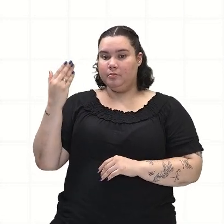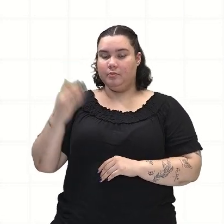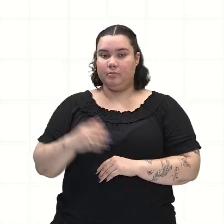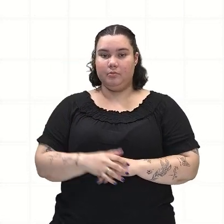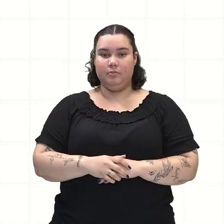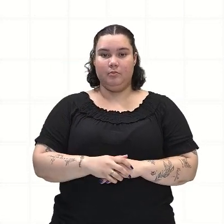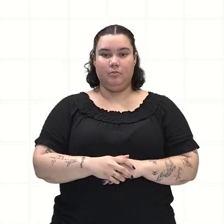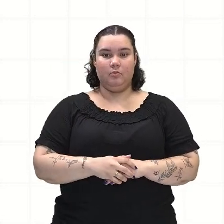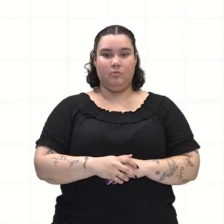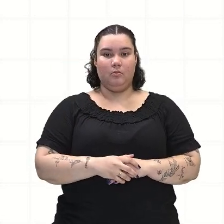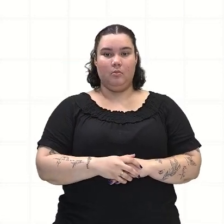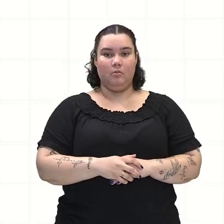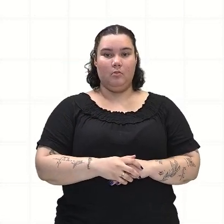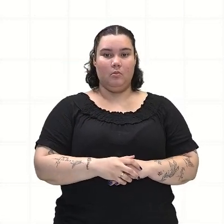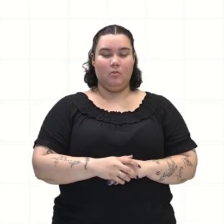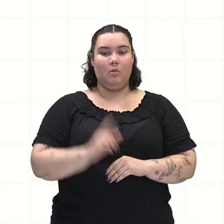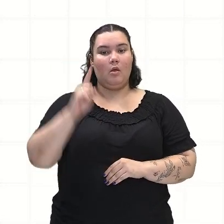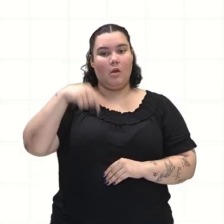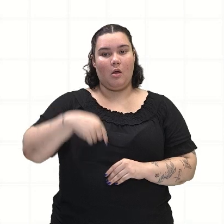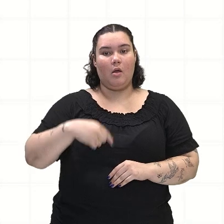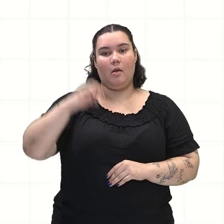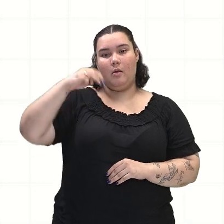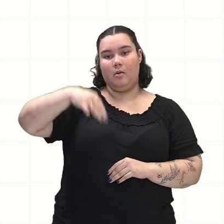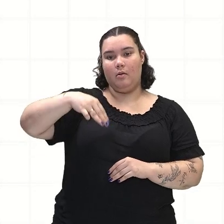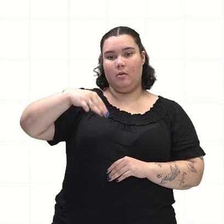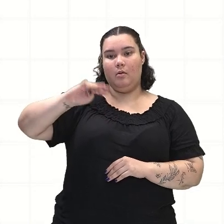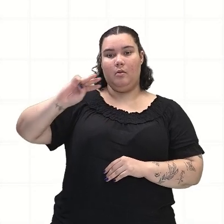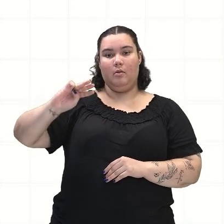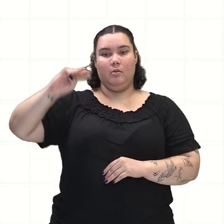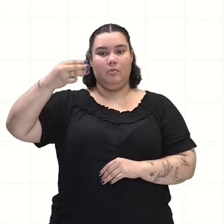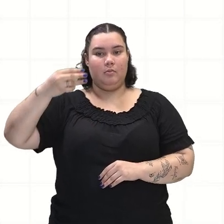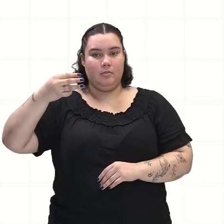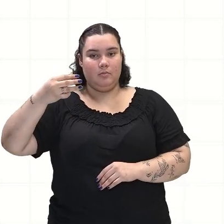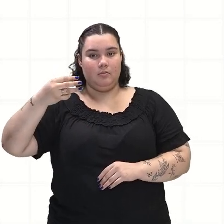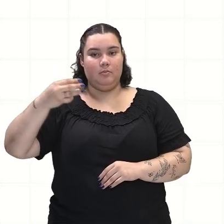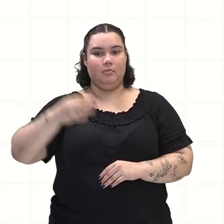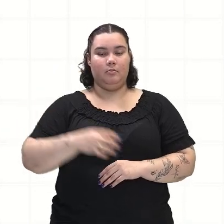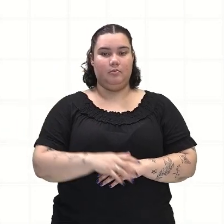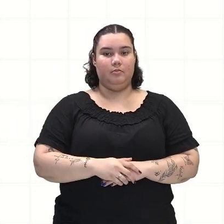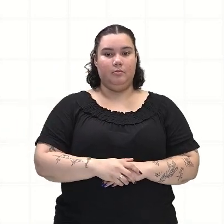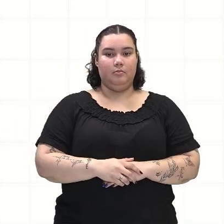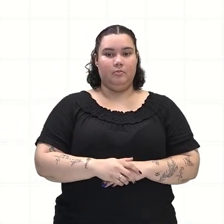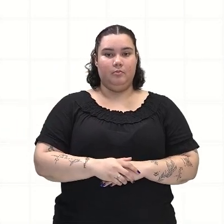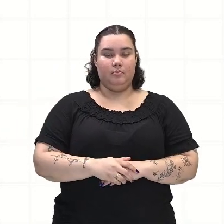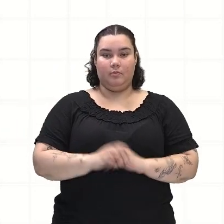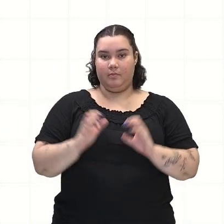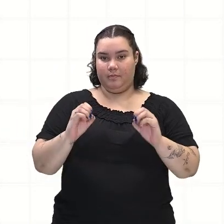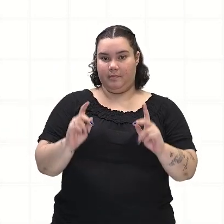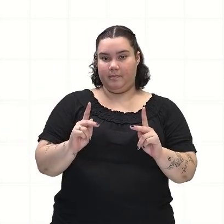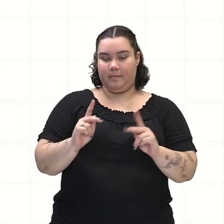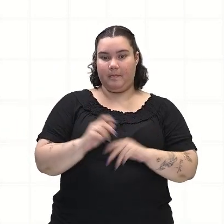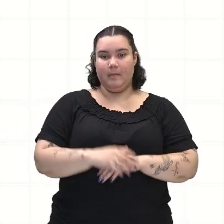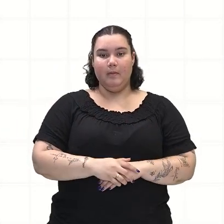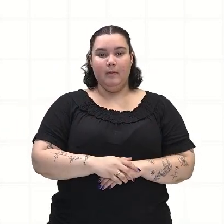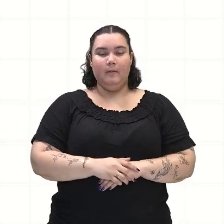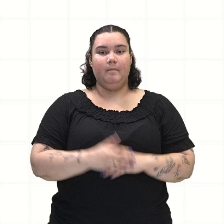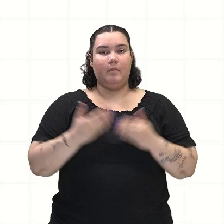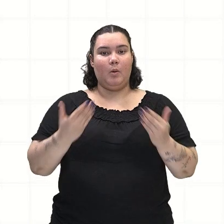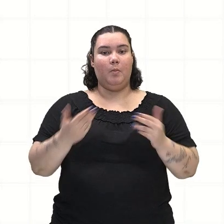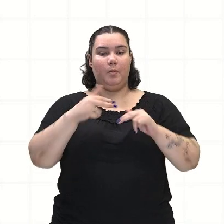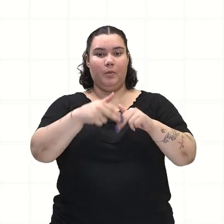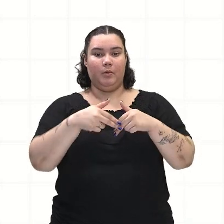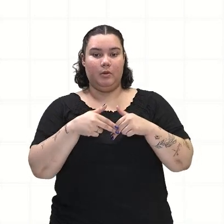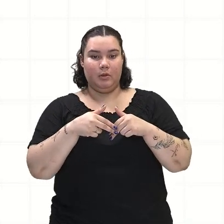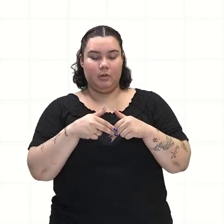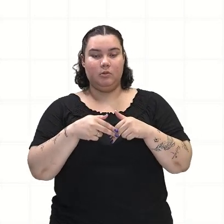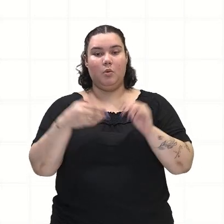vezes metro é igual a metro cúbico. Beleza? Então, por isso que a